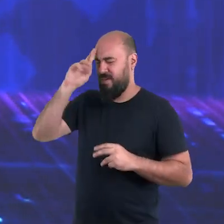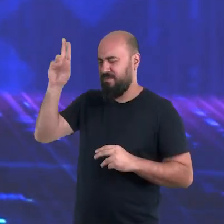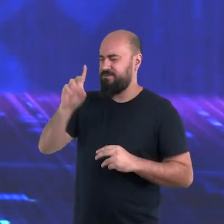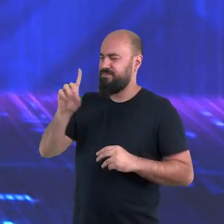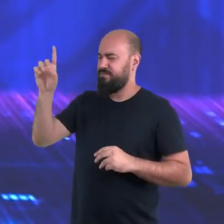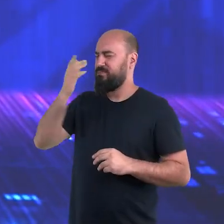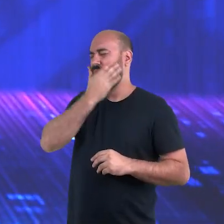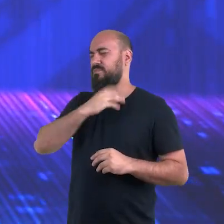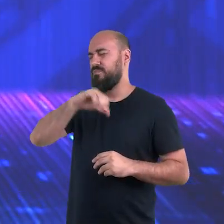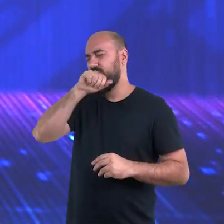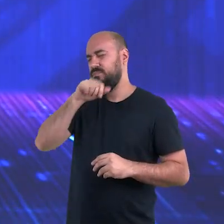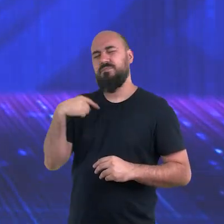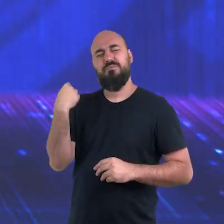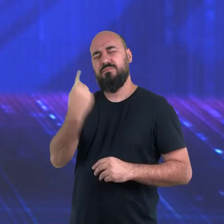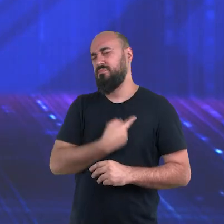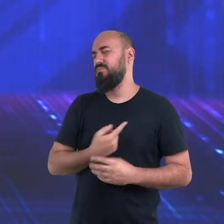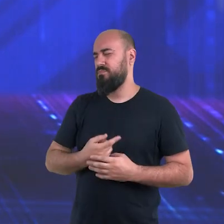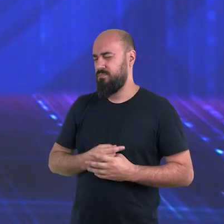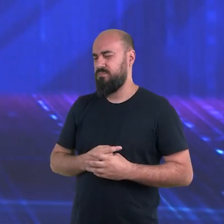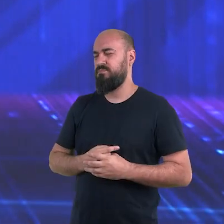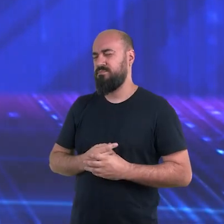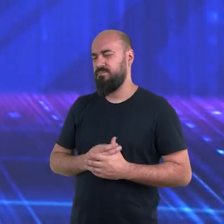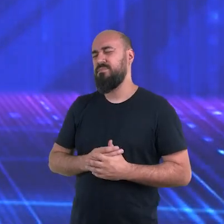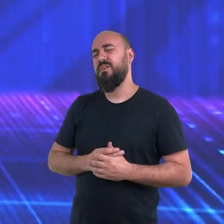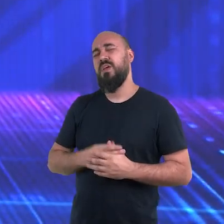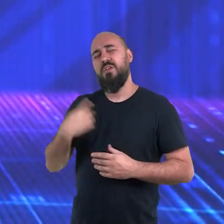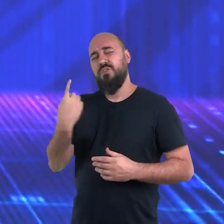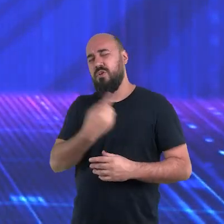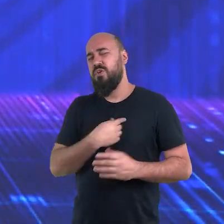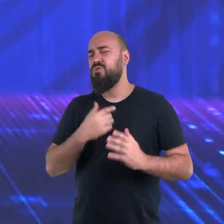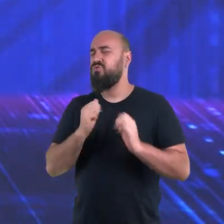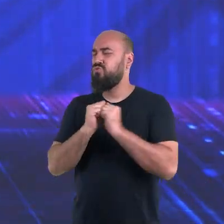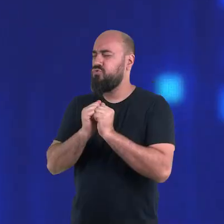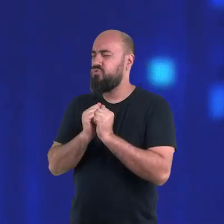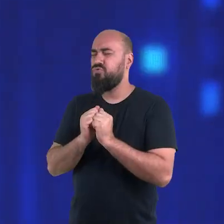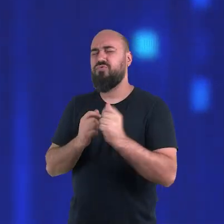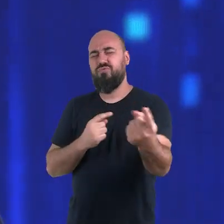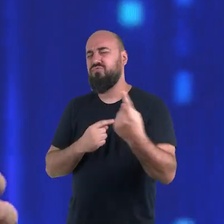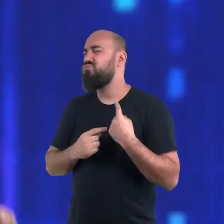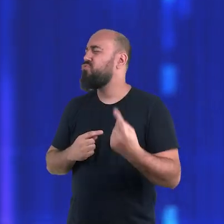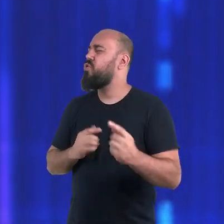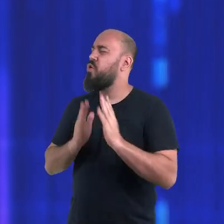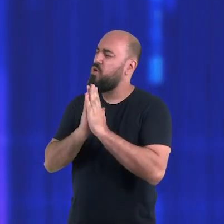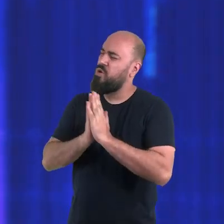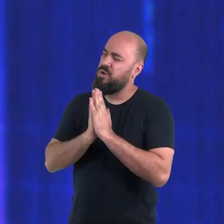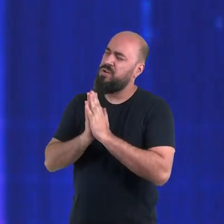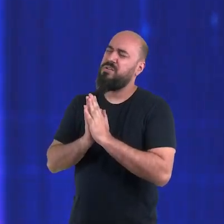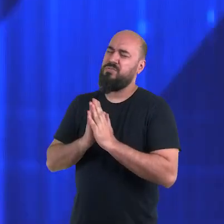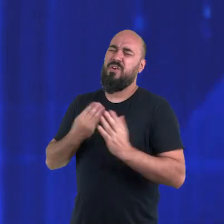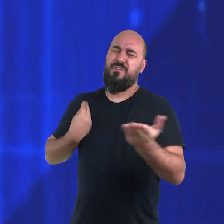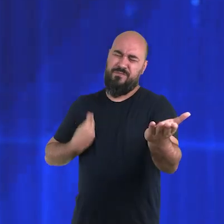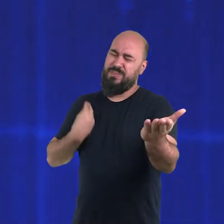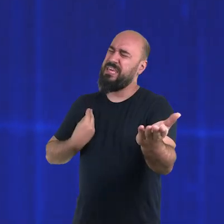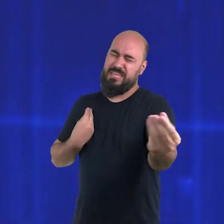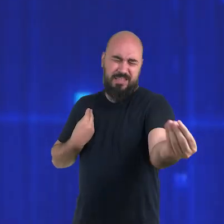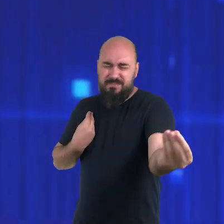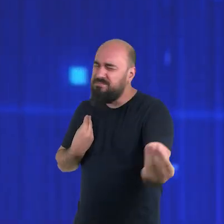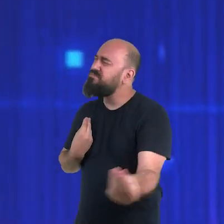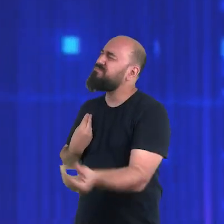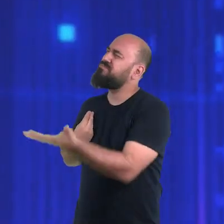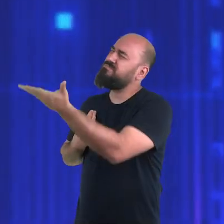Deus querido, Pai nosso, ao orar neste momento eu quero colocar nas Tuas mãos a vida de cada pessoa que comigo